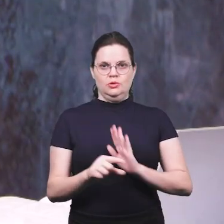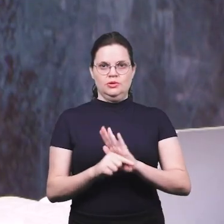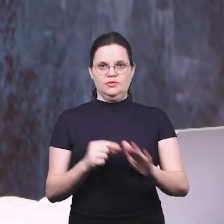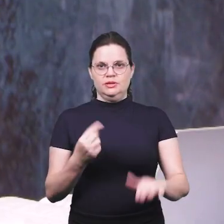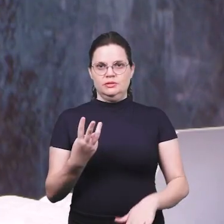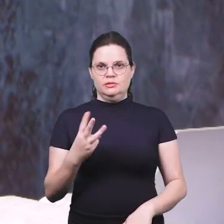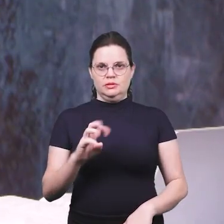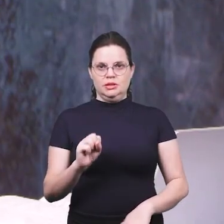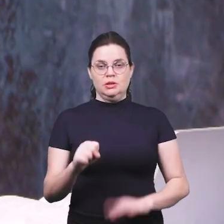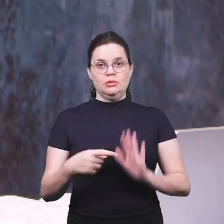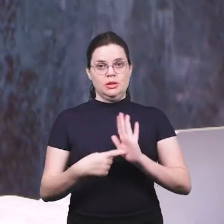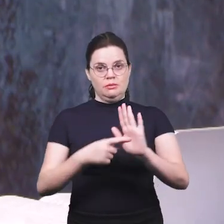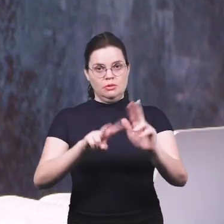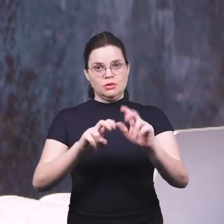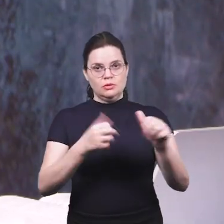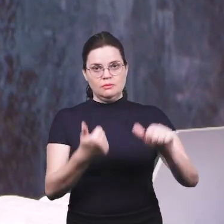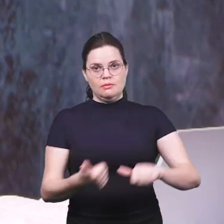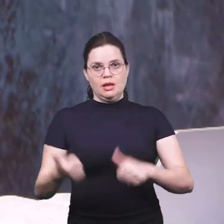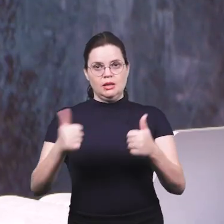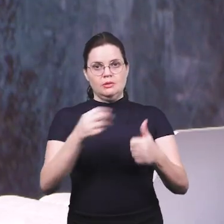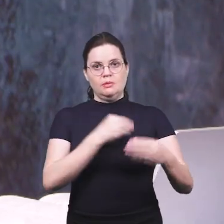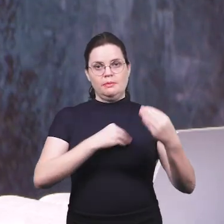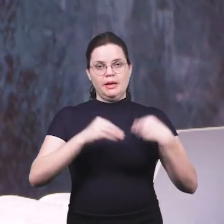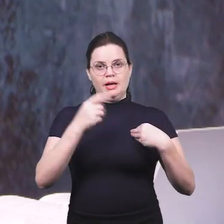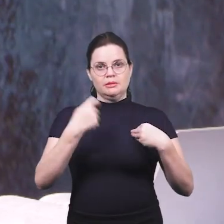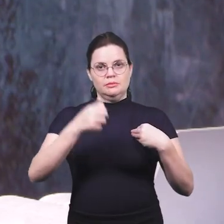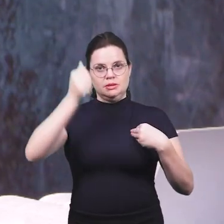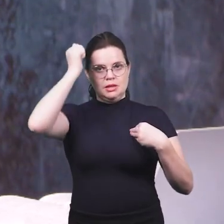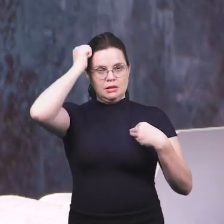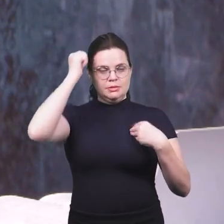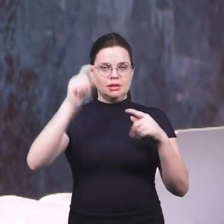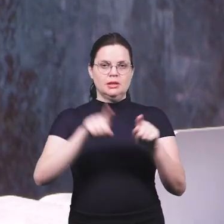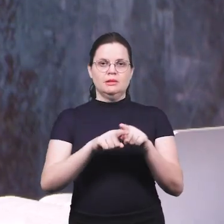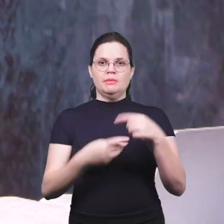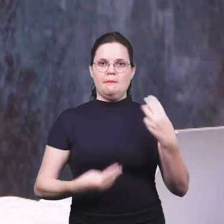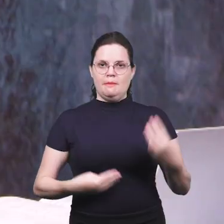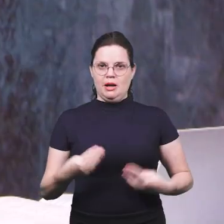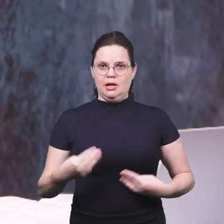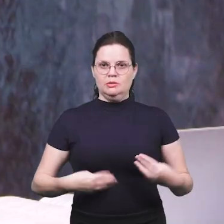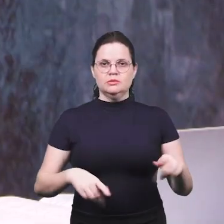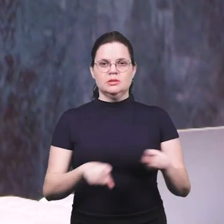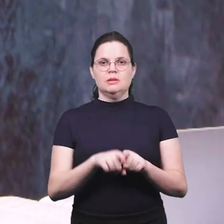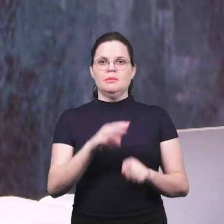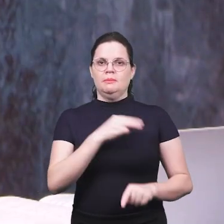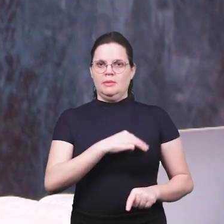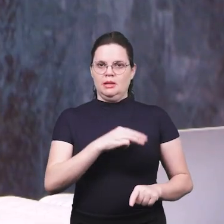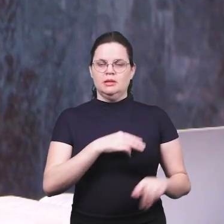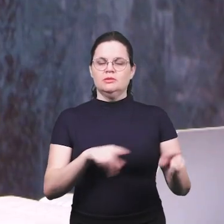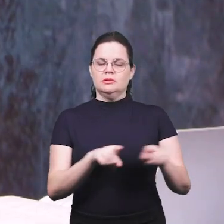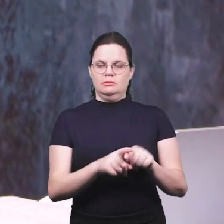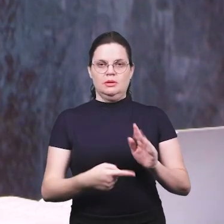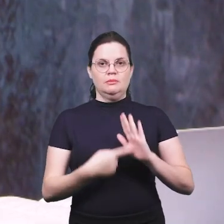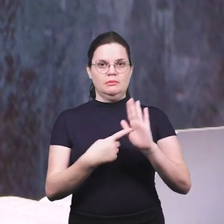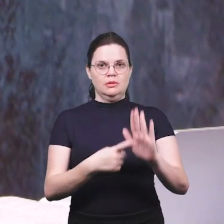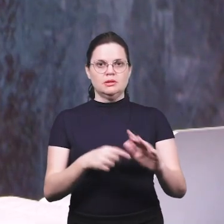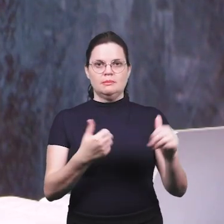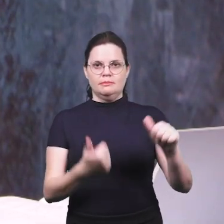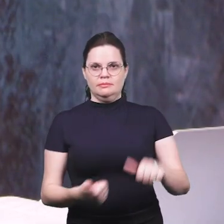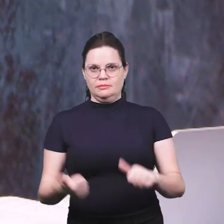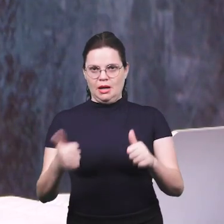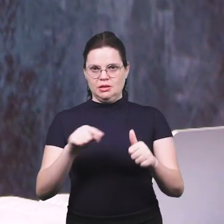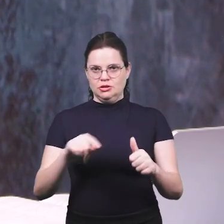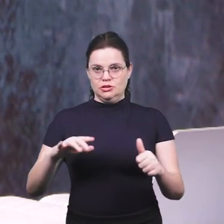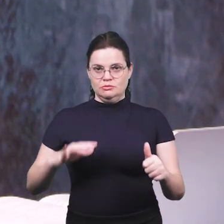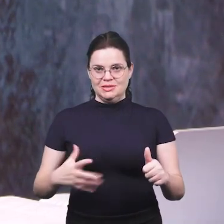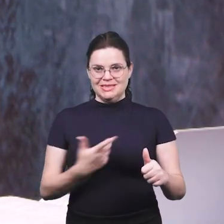do arrependimento, Marcos 16 e Mateus 28:19. O batismo não salva ninguém, né?